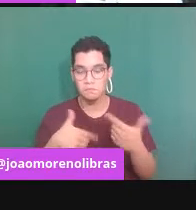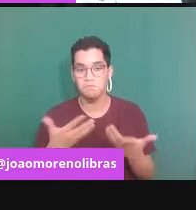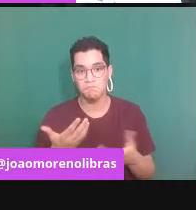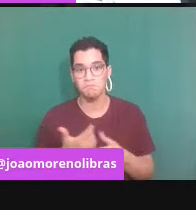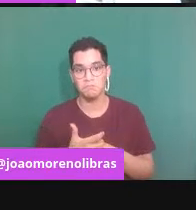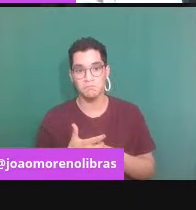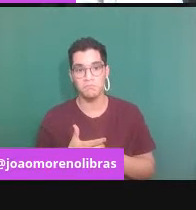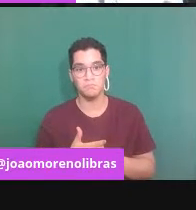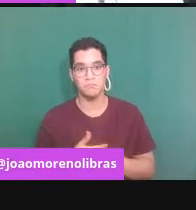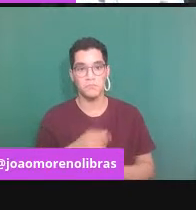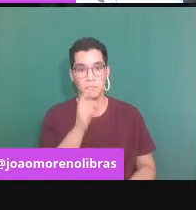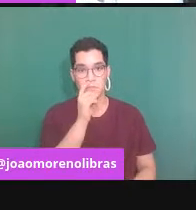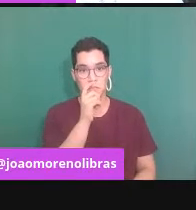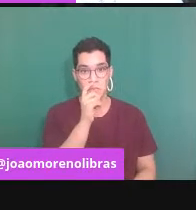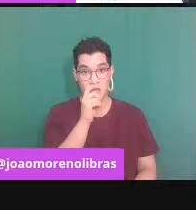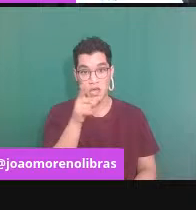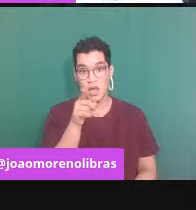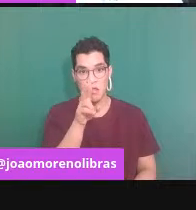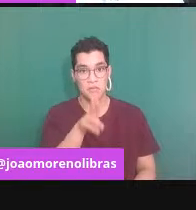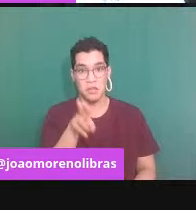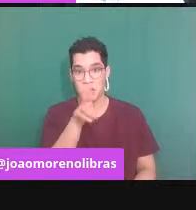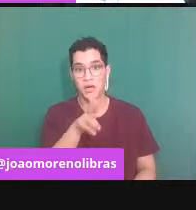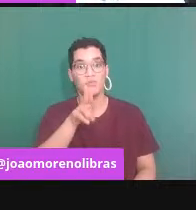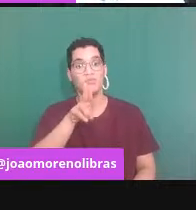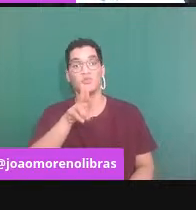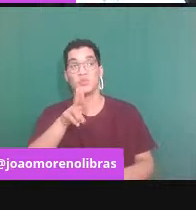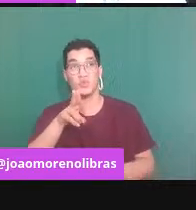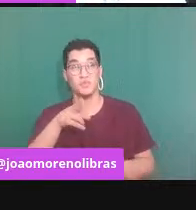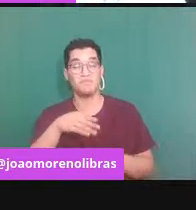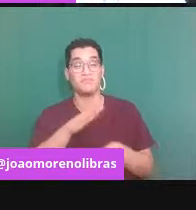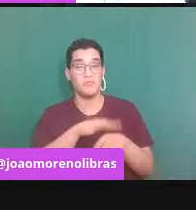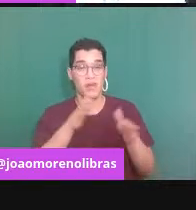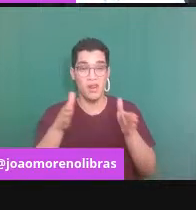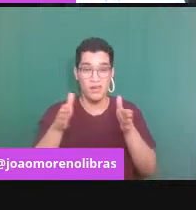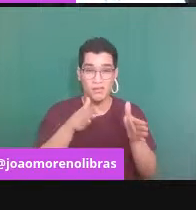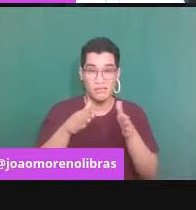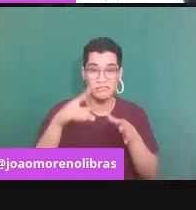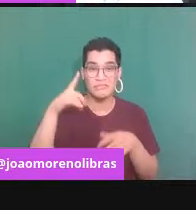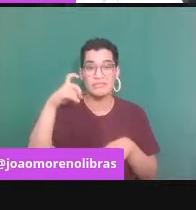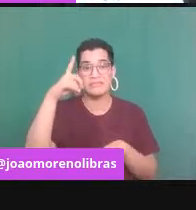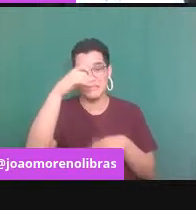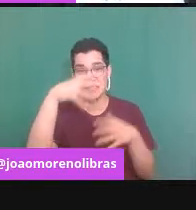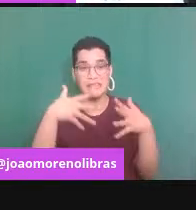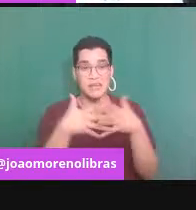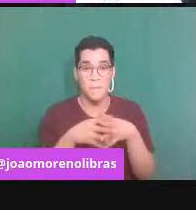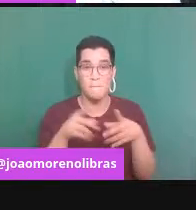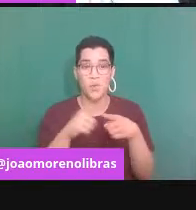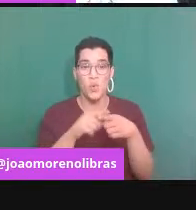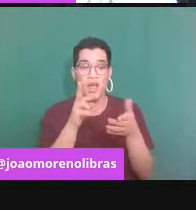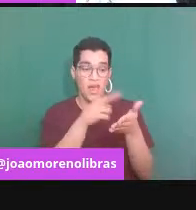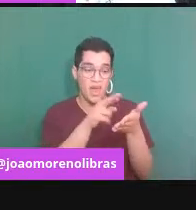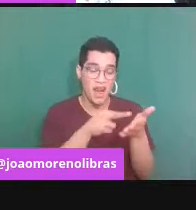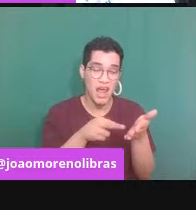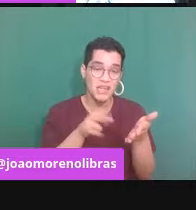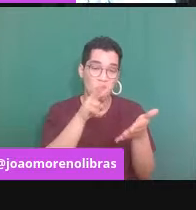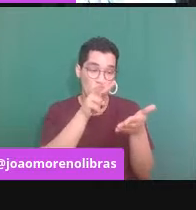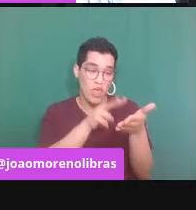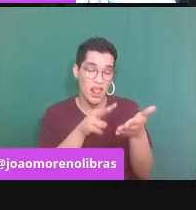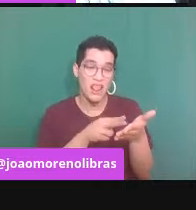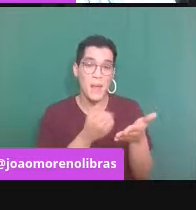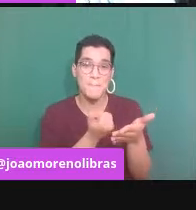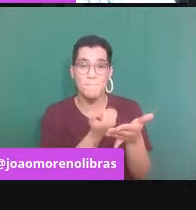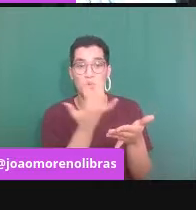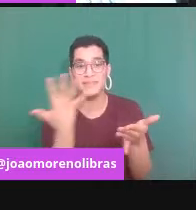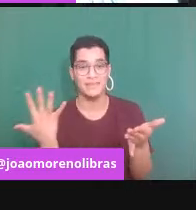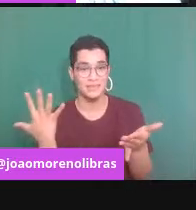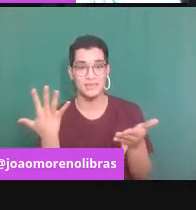trouxe essas quatro, porque era muita análise para fazer, né? E realmente comprovou que as